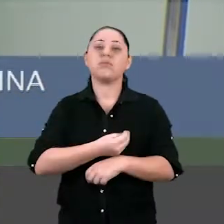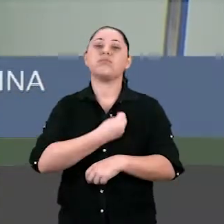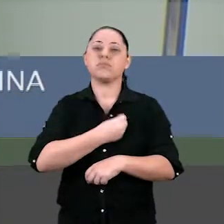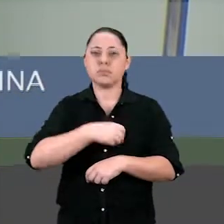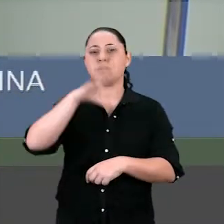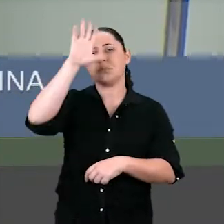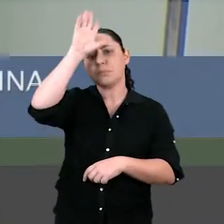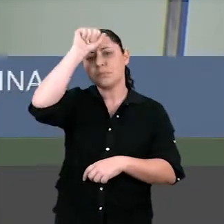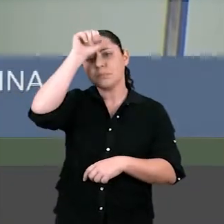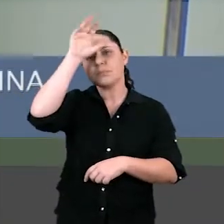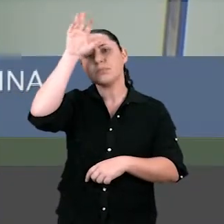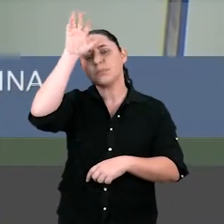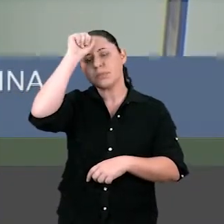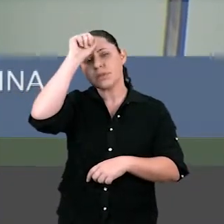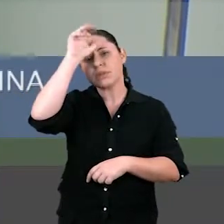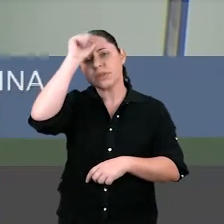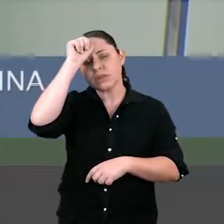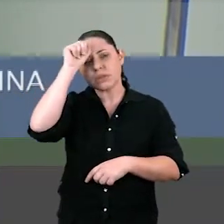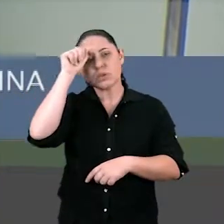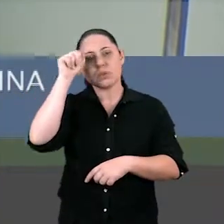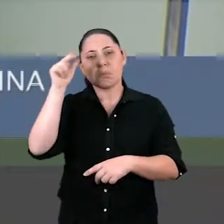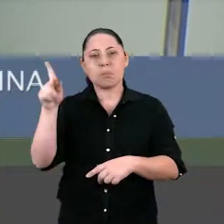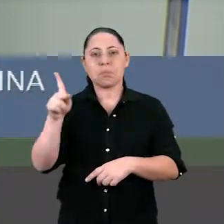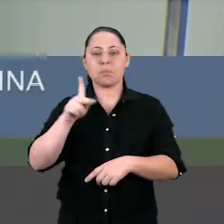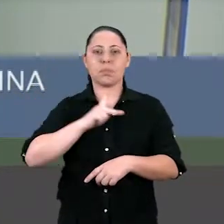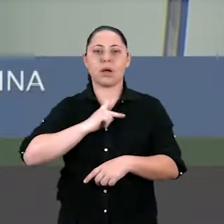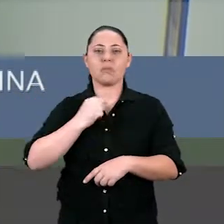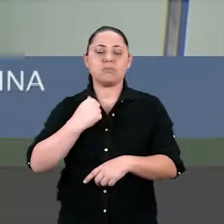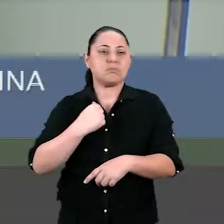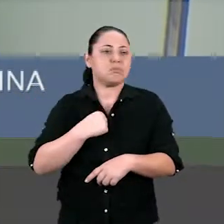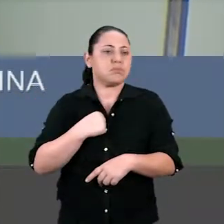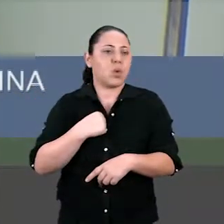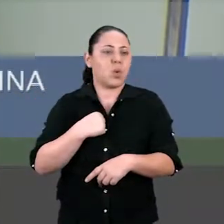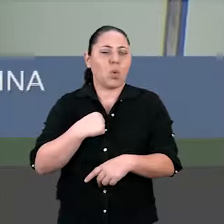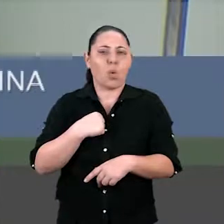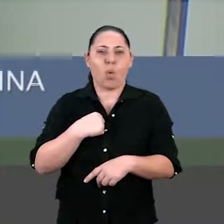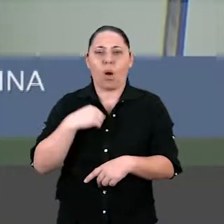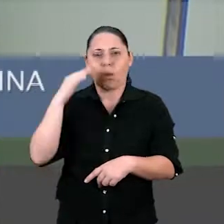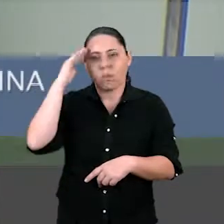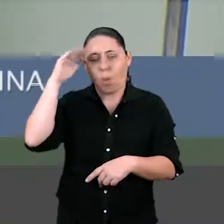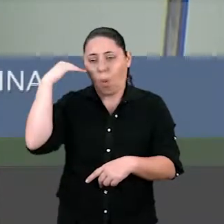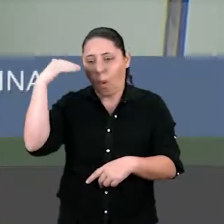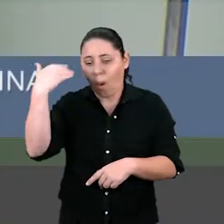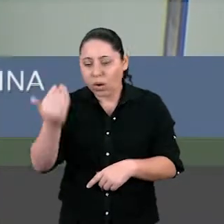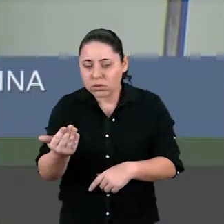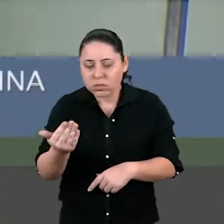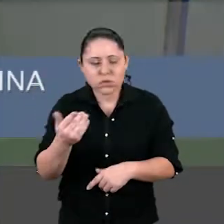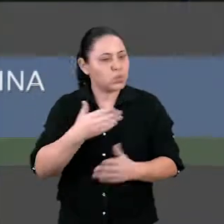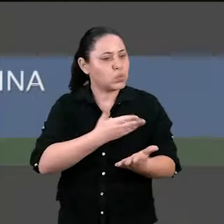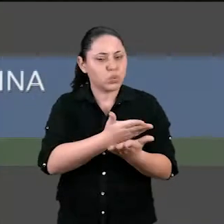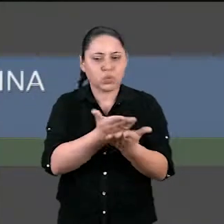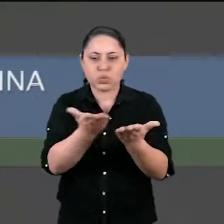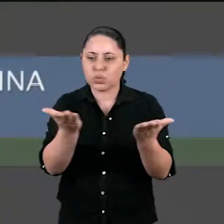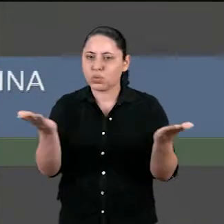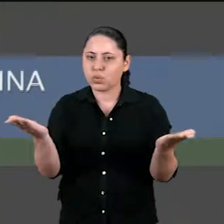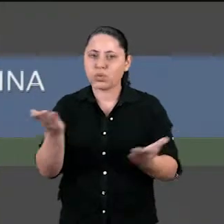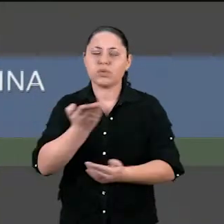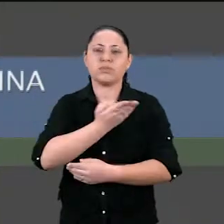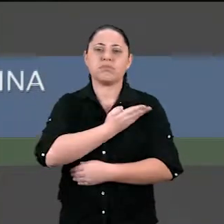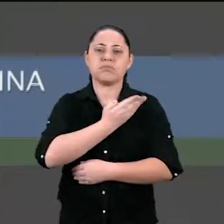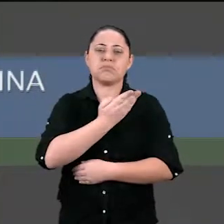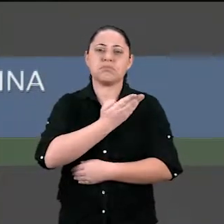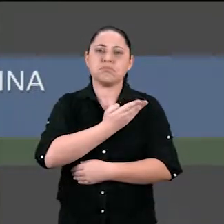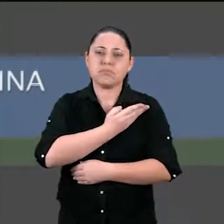de aprendizado, no meu caso específico. Muito prazer e muita honra. E, em seu nome, eu efetivamente vou saudar todos os meus